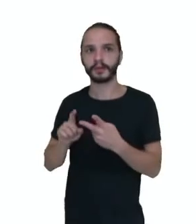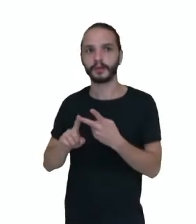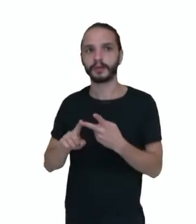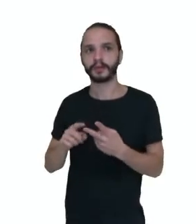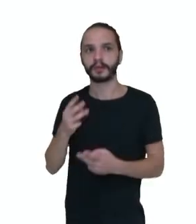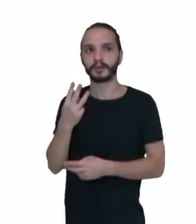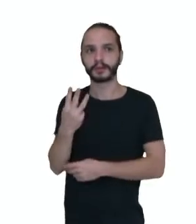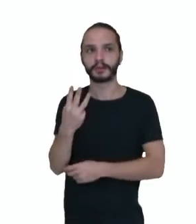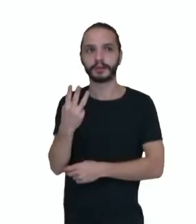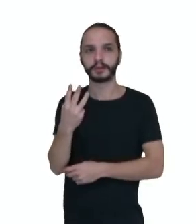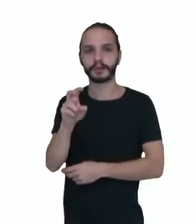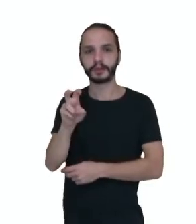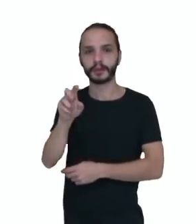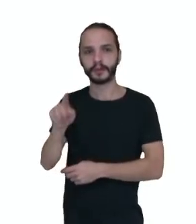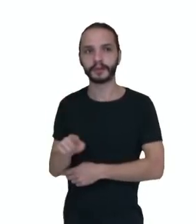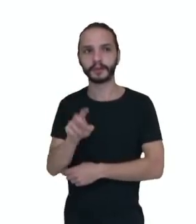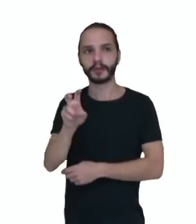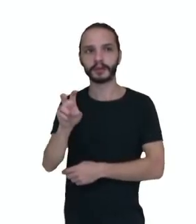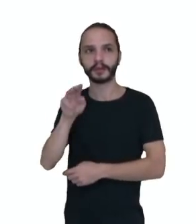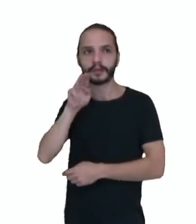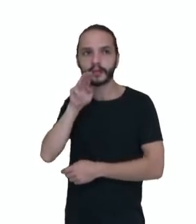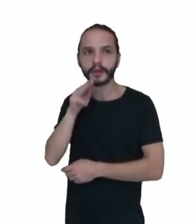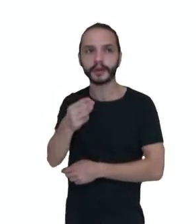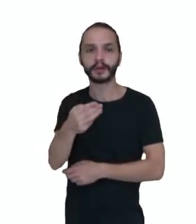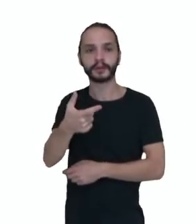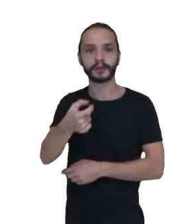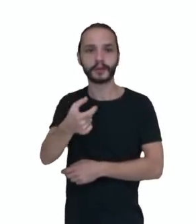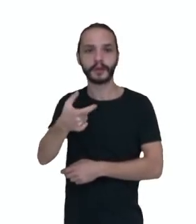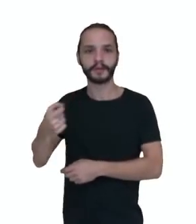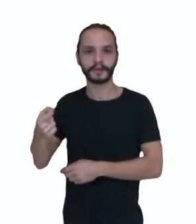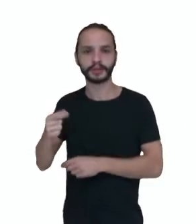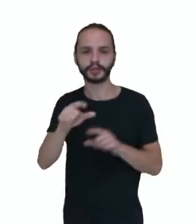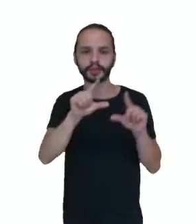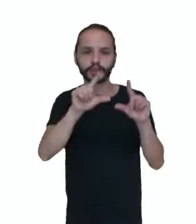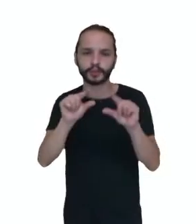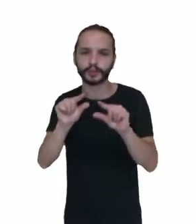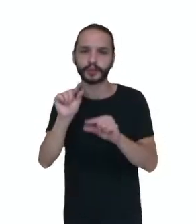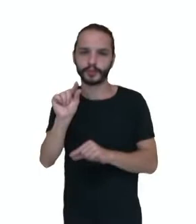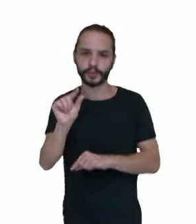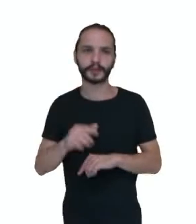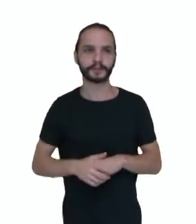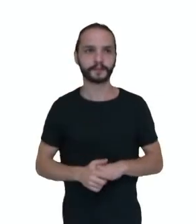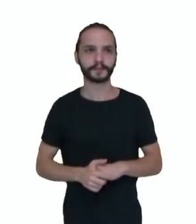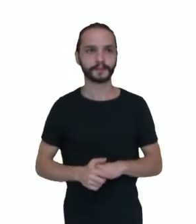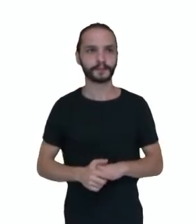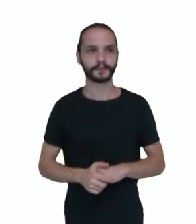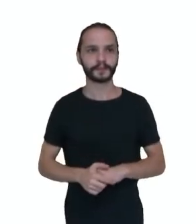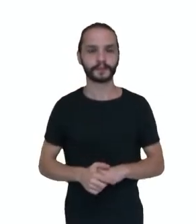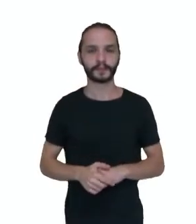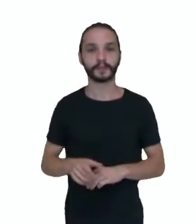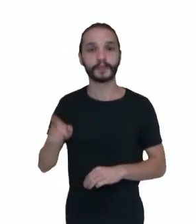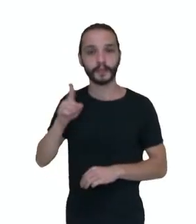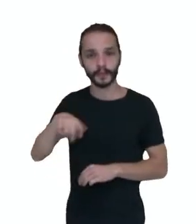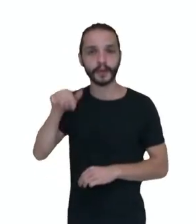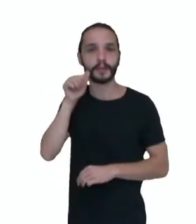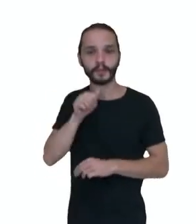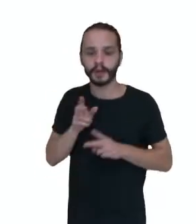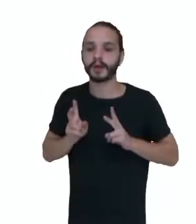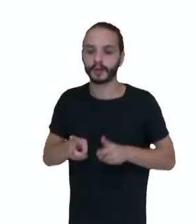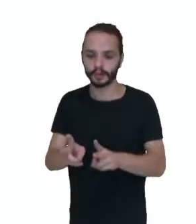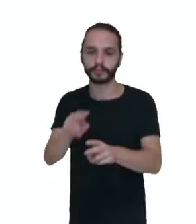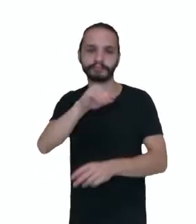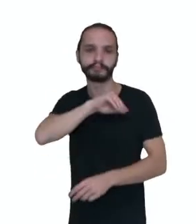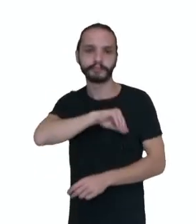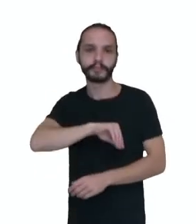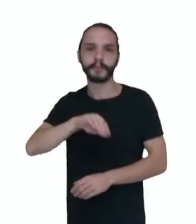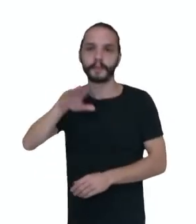35,5 milhões de mulheres ocupadas em 2020, diminuiu um pouquinho aquele número ali. Elas continuam ganhando menos,